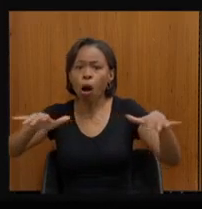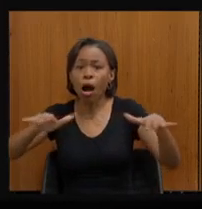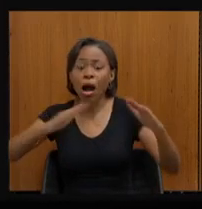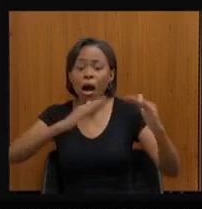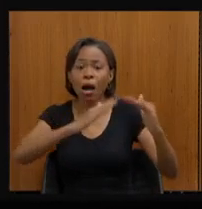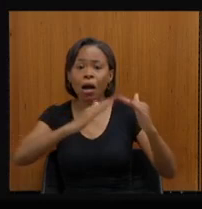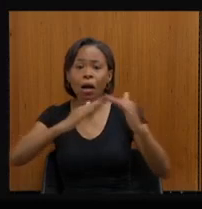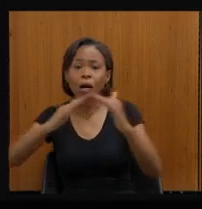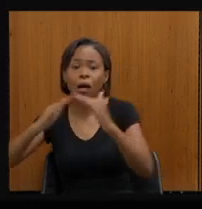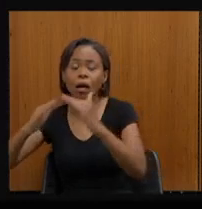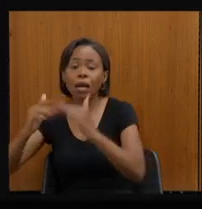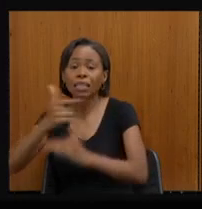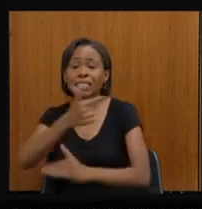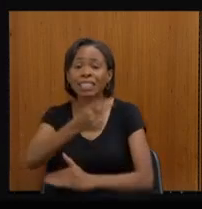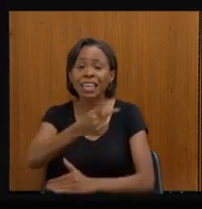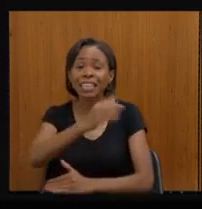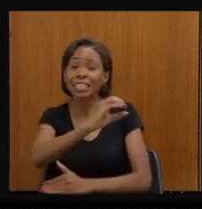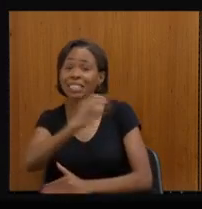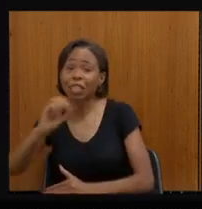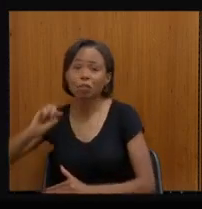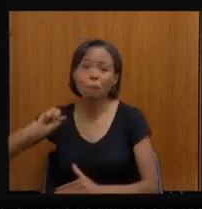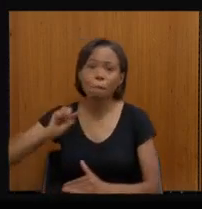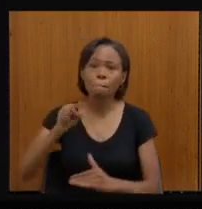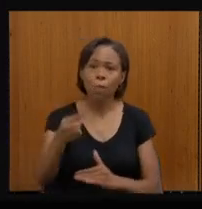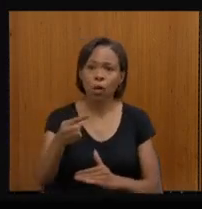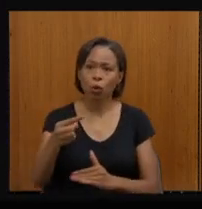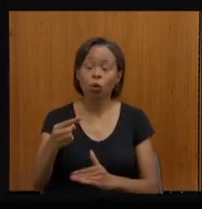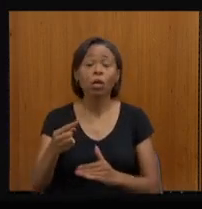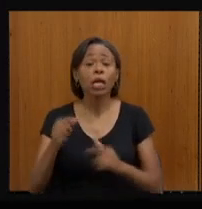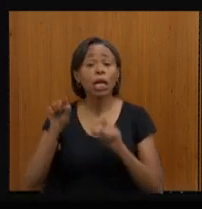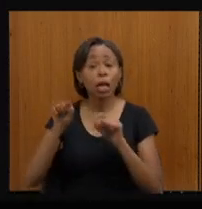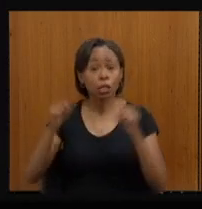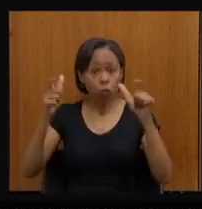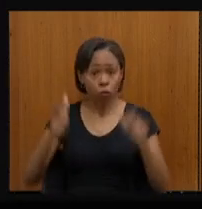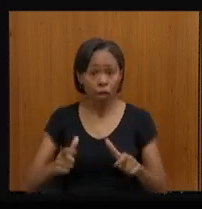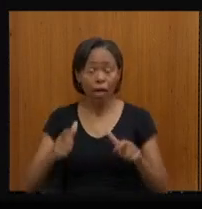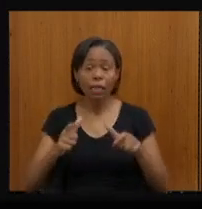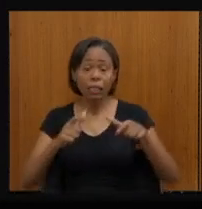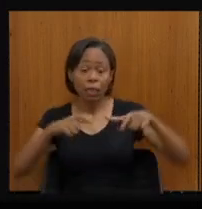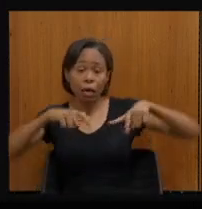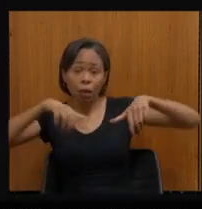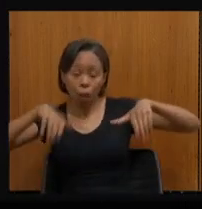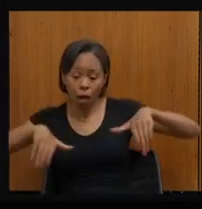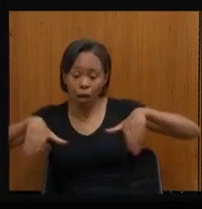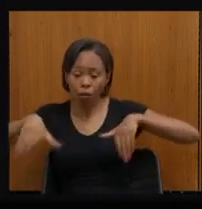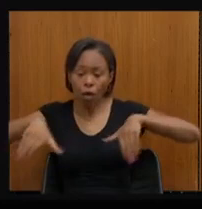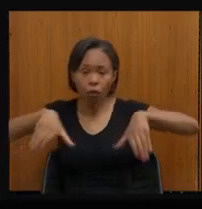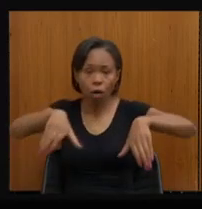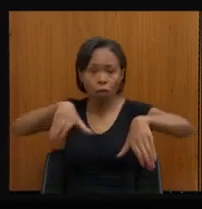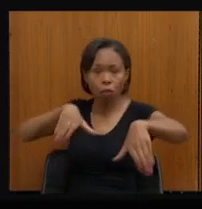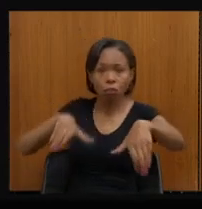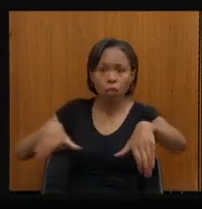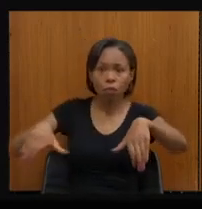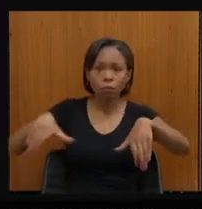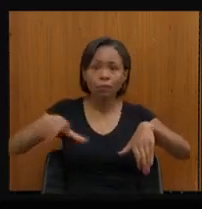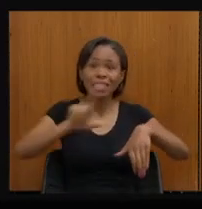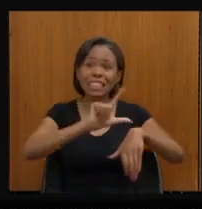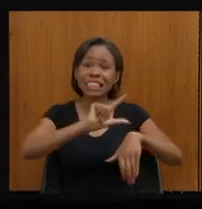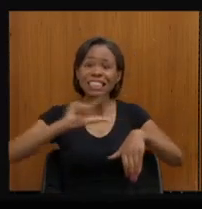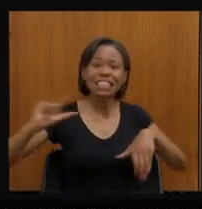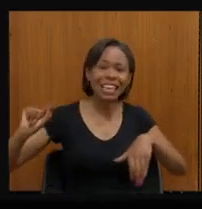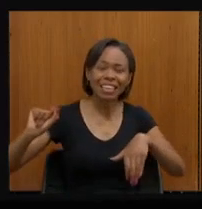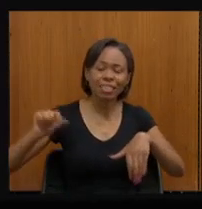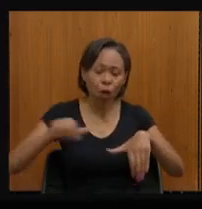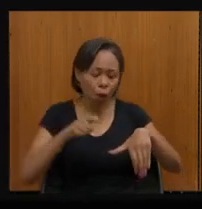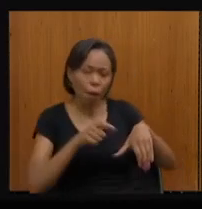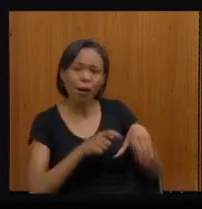essa região ela tem o tem casos em cavernas então assim potencial de armazenamento é bastante grande Tá é interessante que a